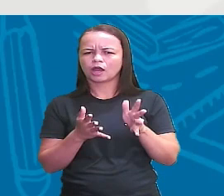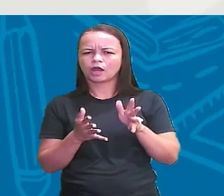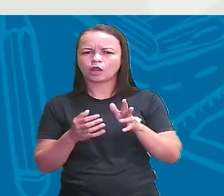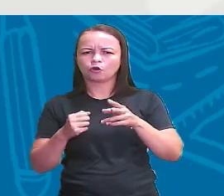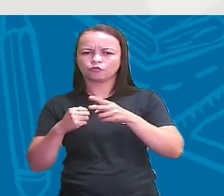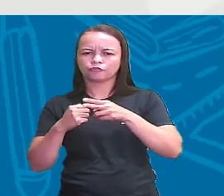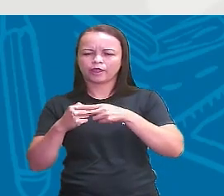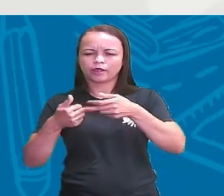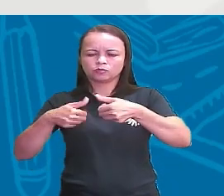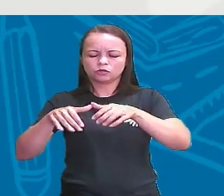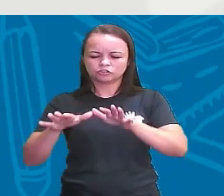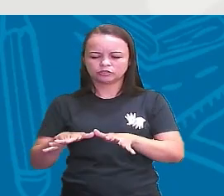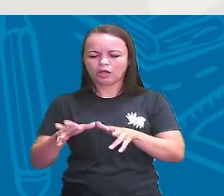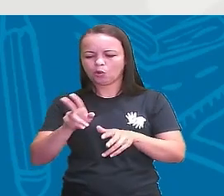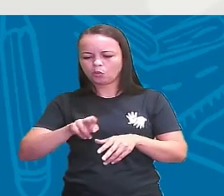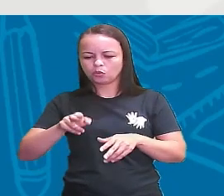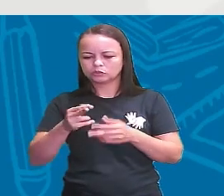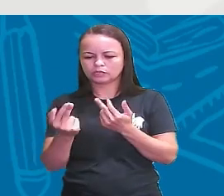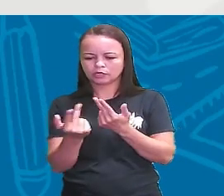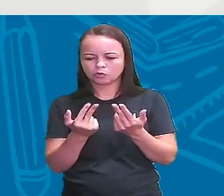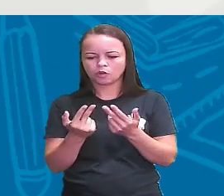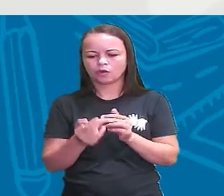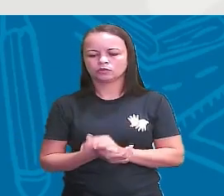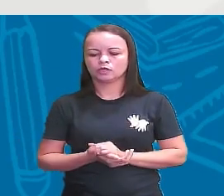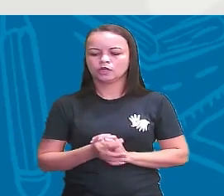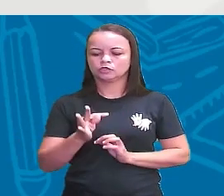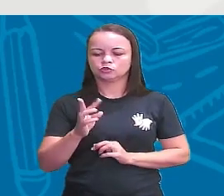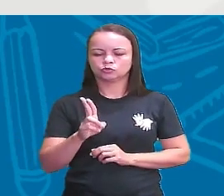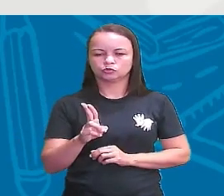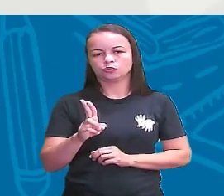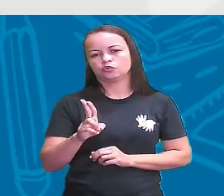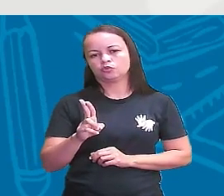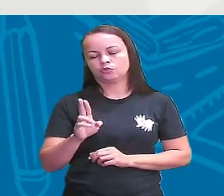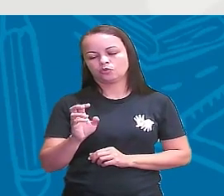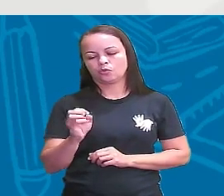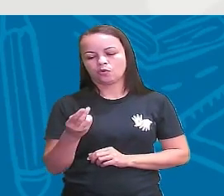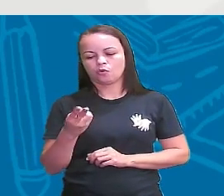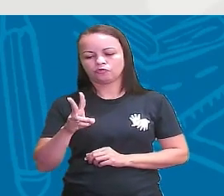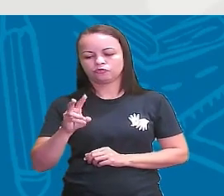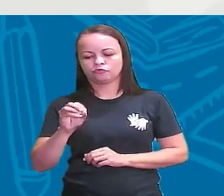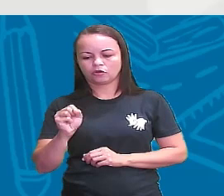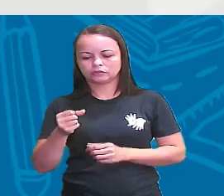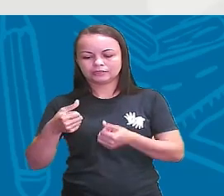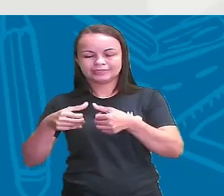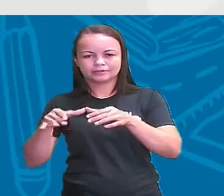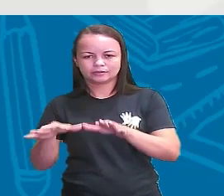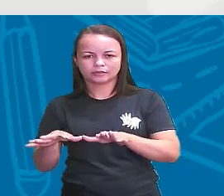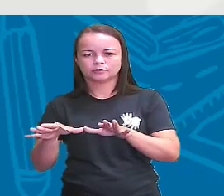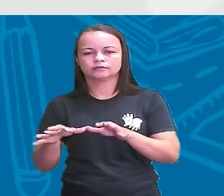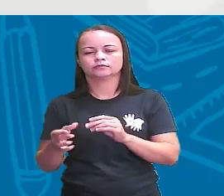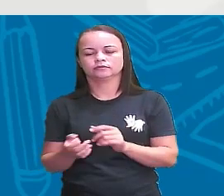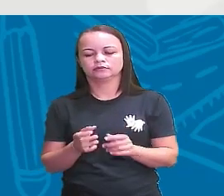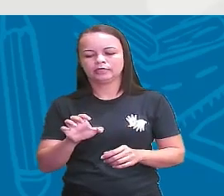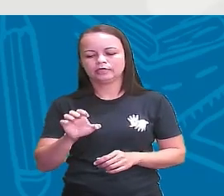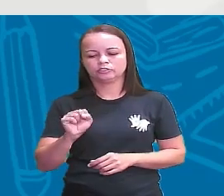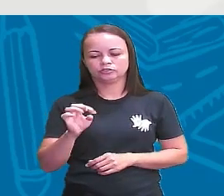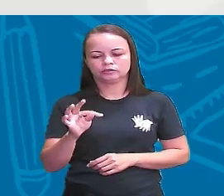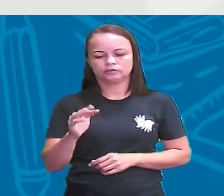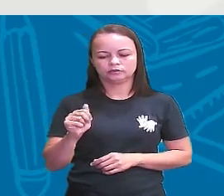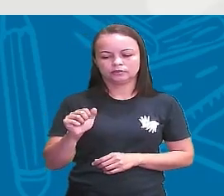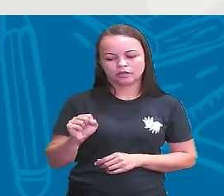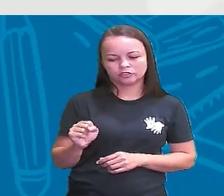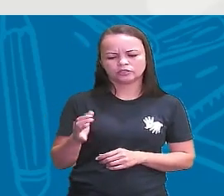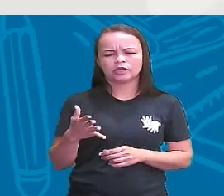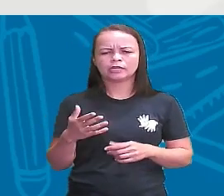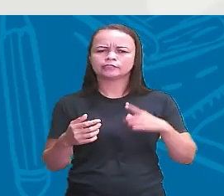vós estais. Isso acontece em vários verbos. Tem verbos que a gente vai ter uma forma para cada